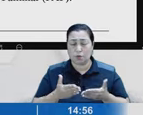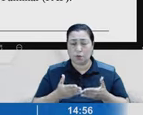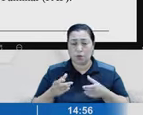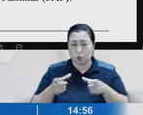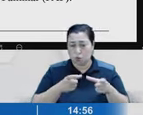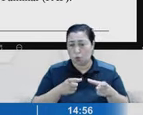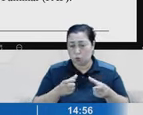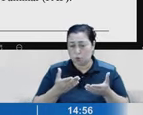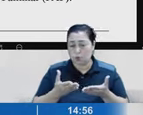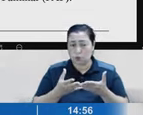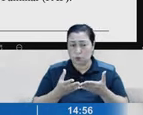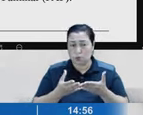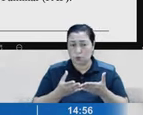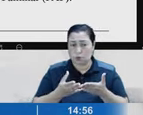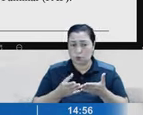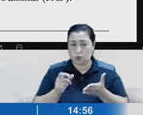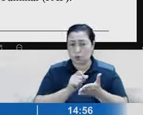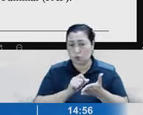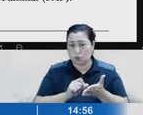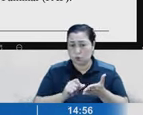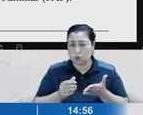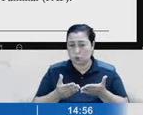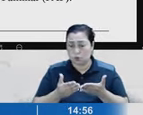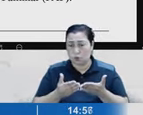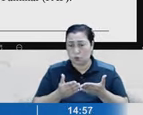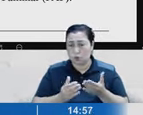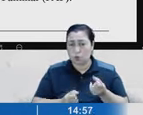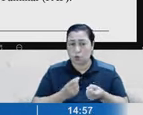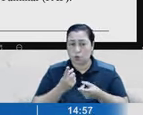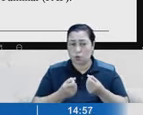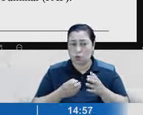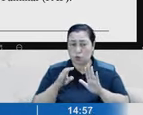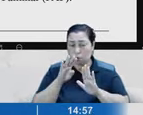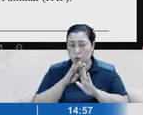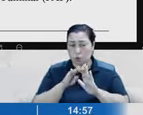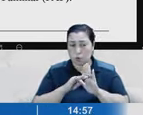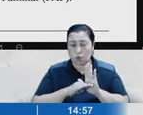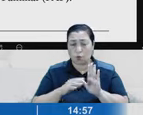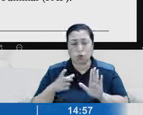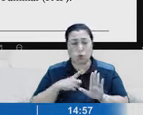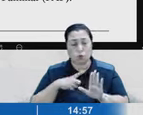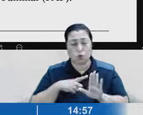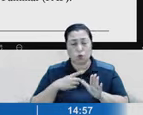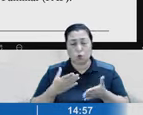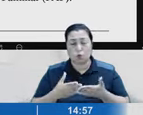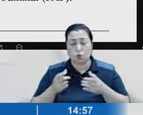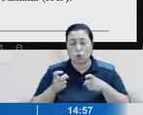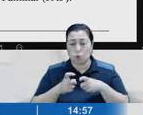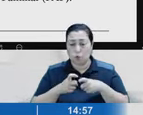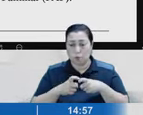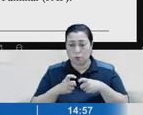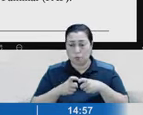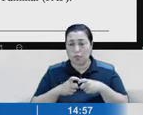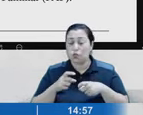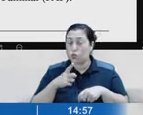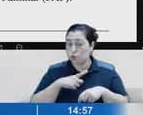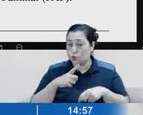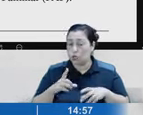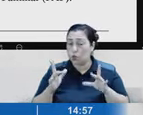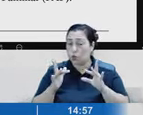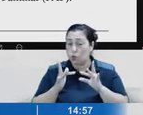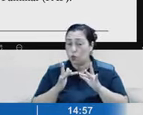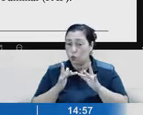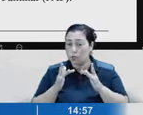onde eu descrevi aqui para vocês alguns critérios que se tem na literatura, que o médico tem tem